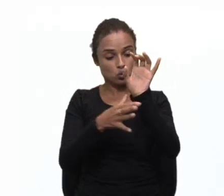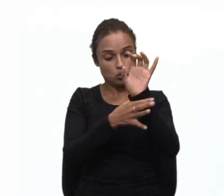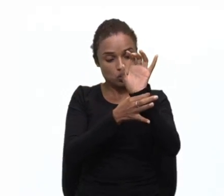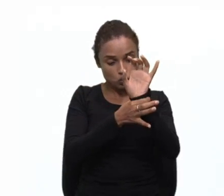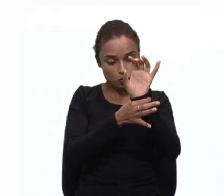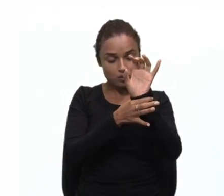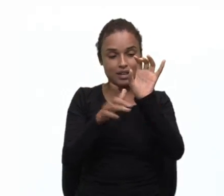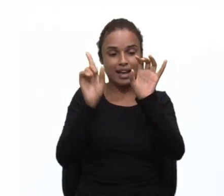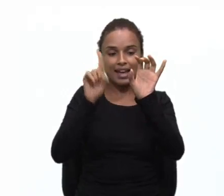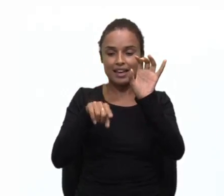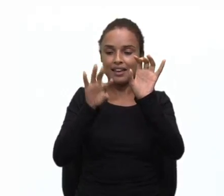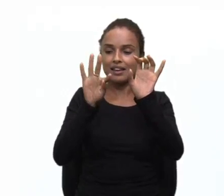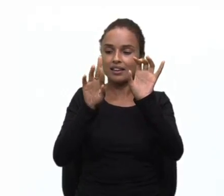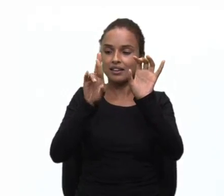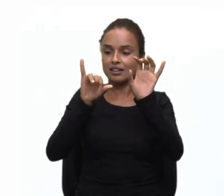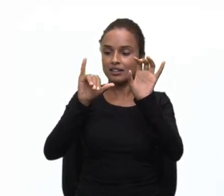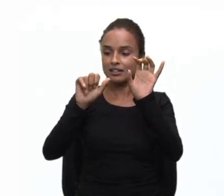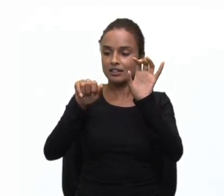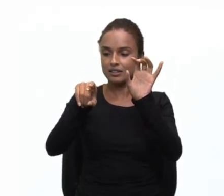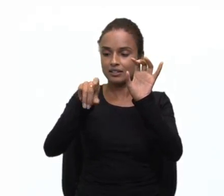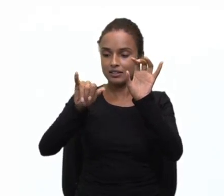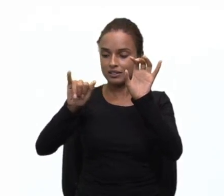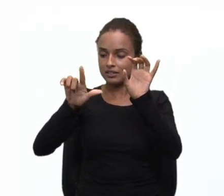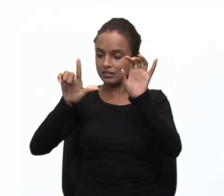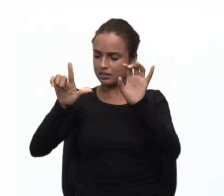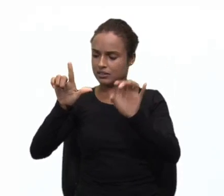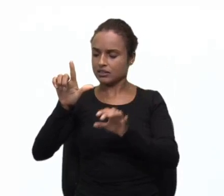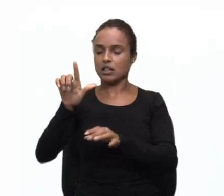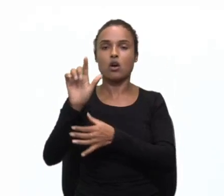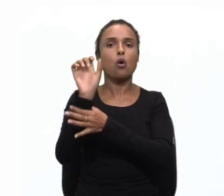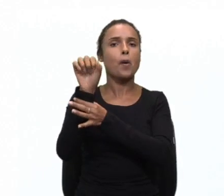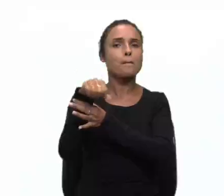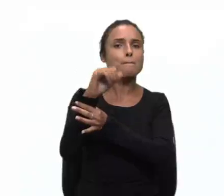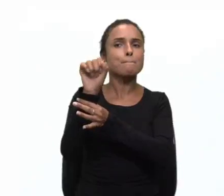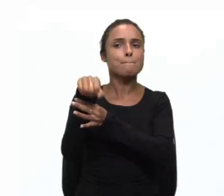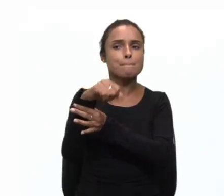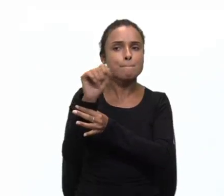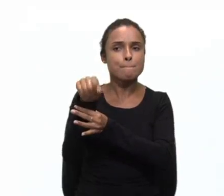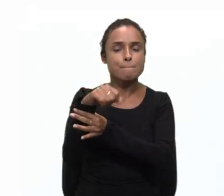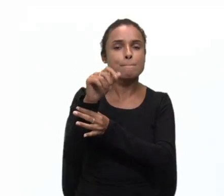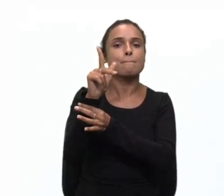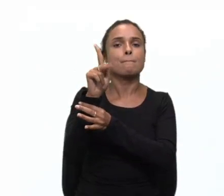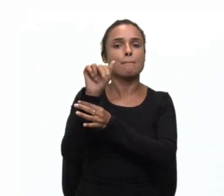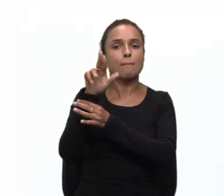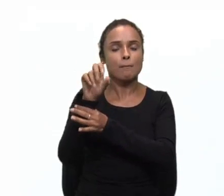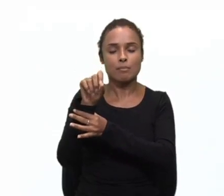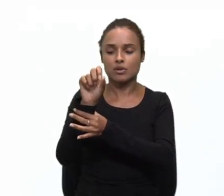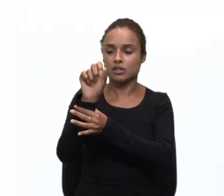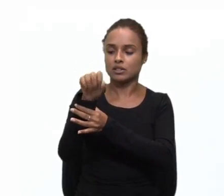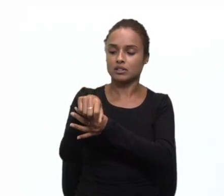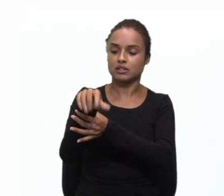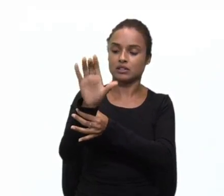triaxial. Por que o punho é triaxial, professor? Ele faz flexão